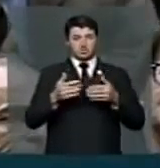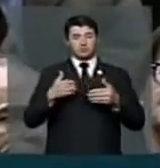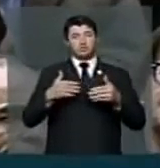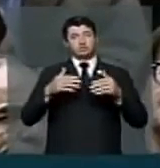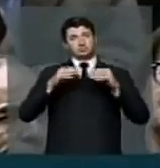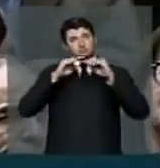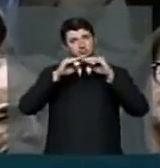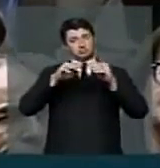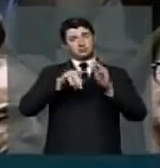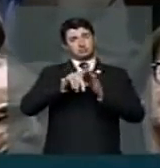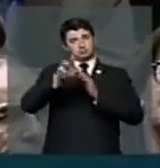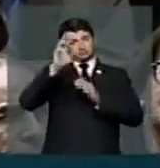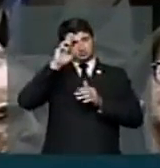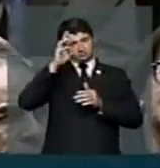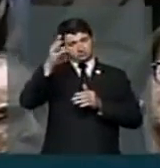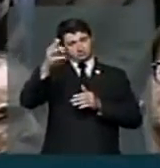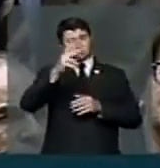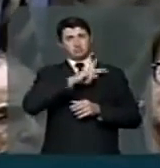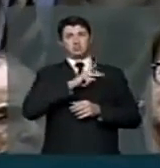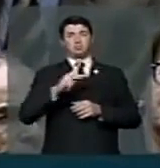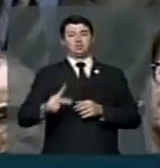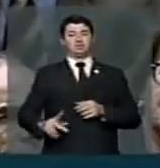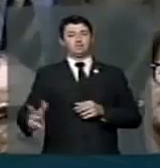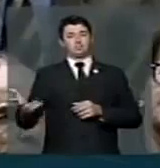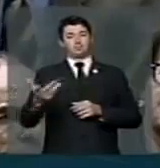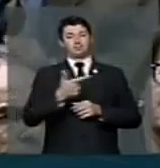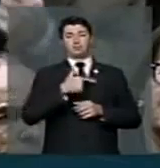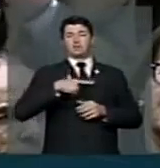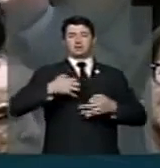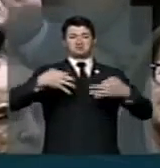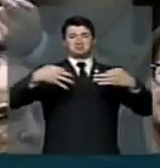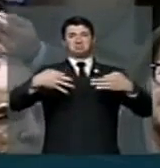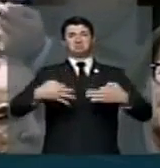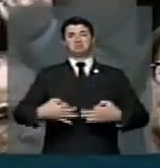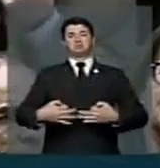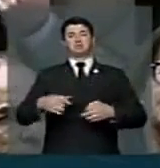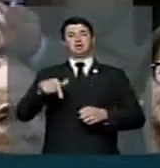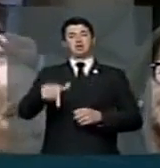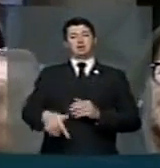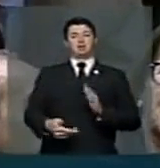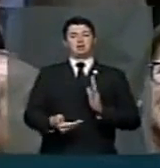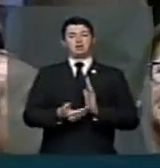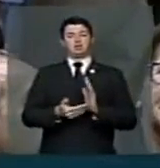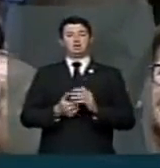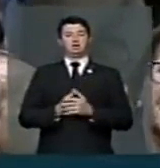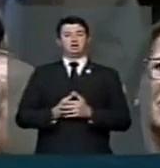Vossa Excelência, um presidente que vem dignificando esta casa. Senhor presidente.